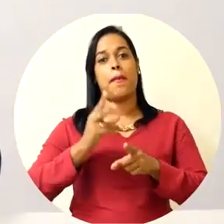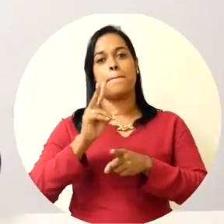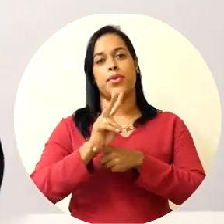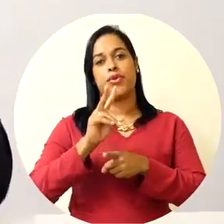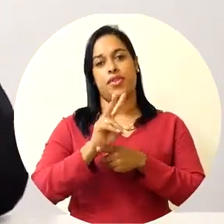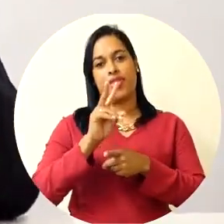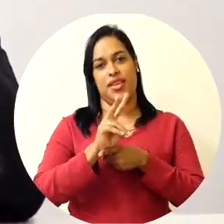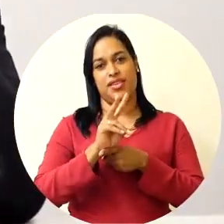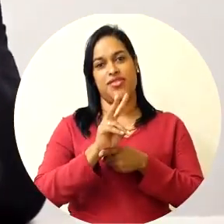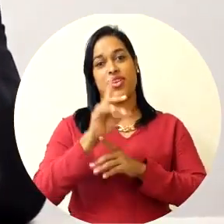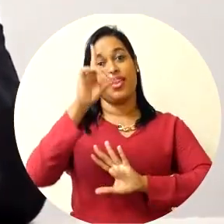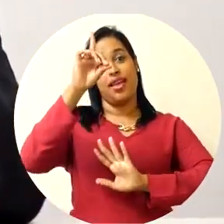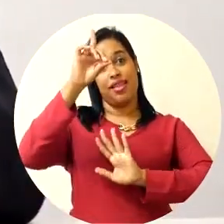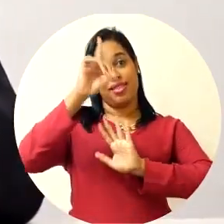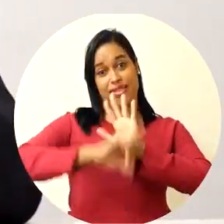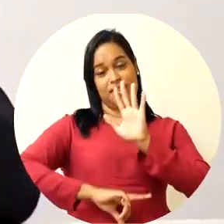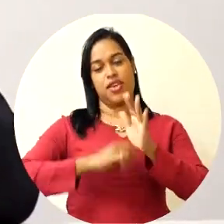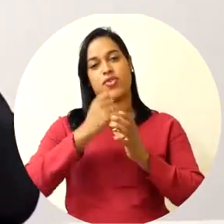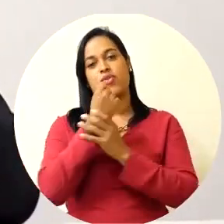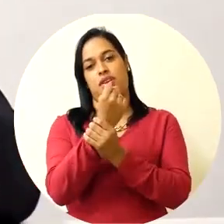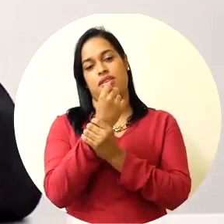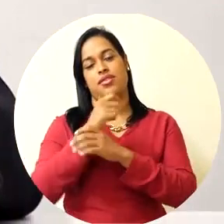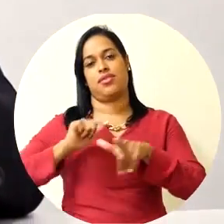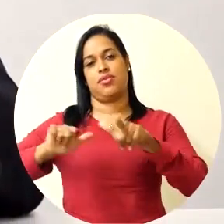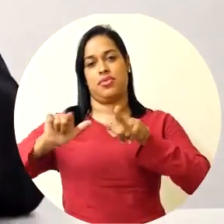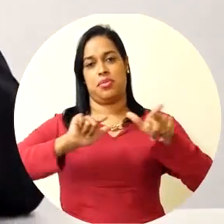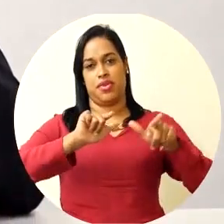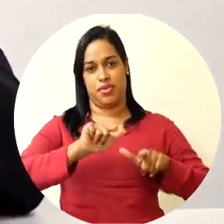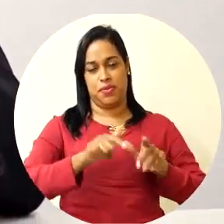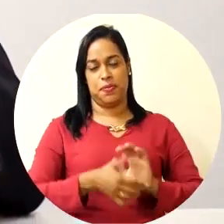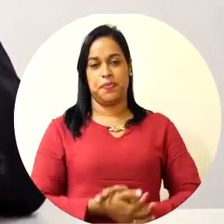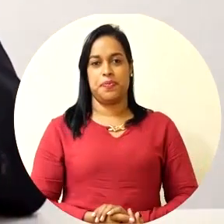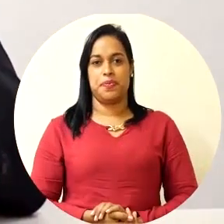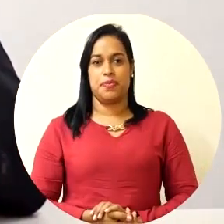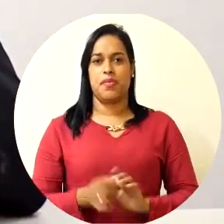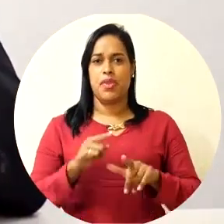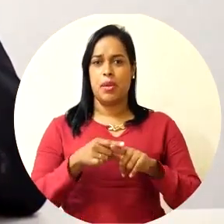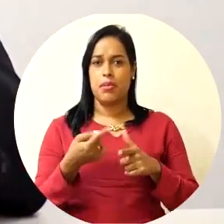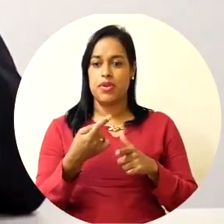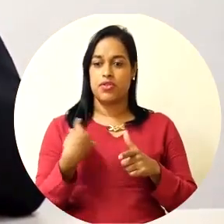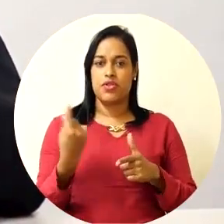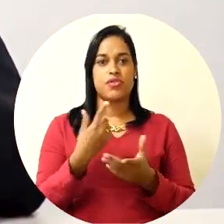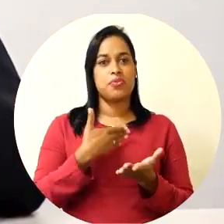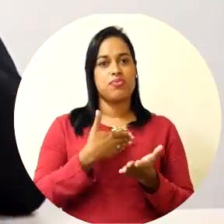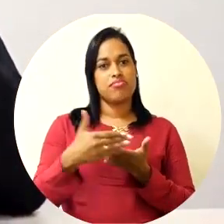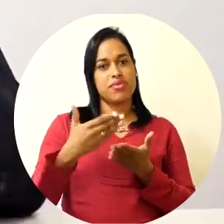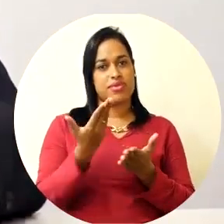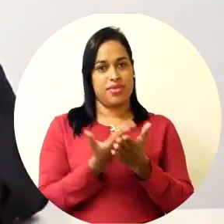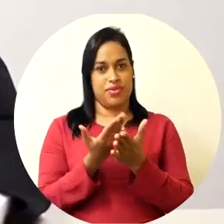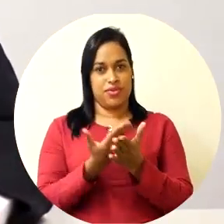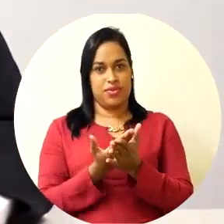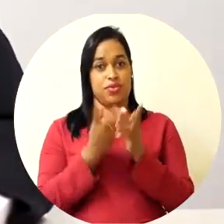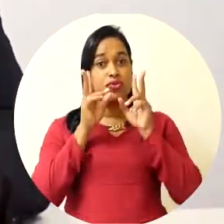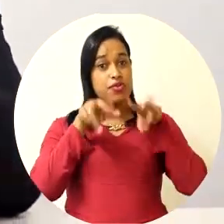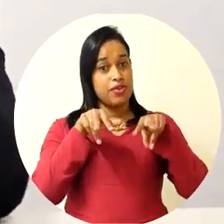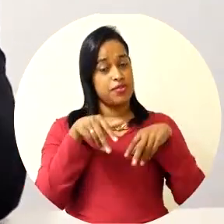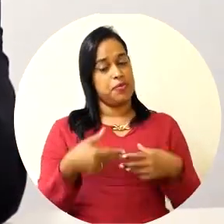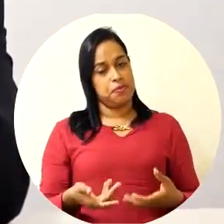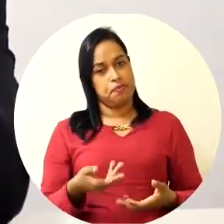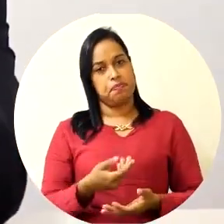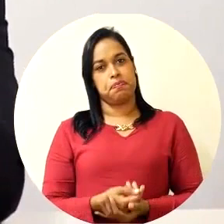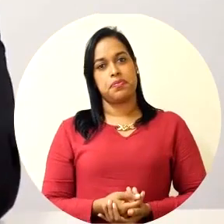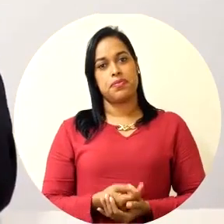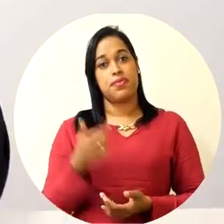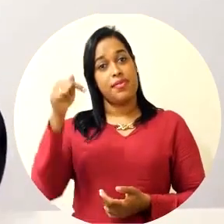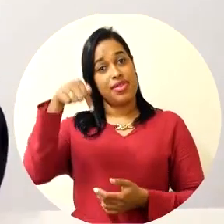a maneira de proteger, dar direitos e garantias ao trabalhador. Mas vamos lá, vamos iniciar nossos estudos. Então